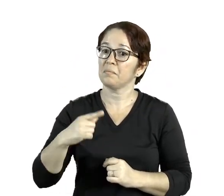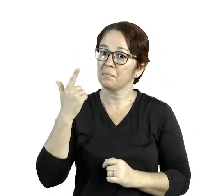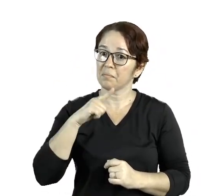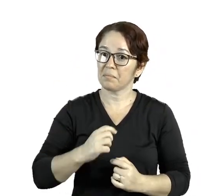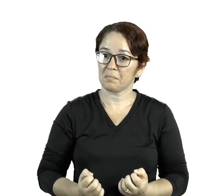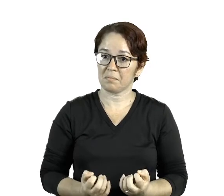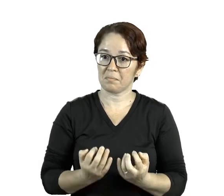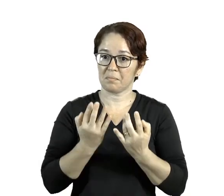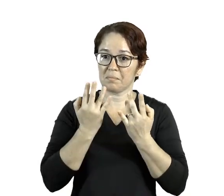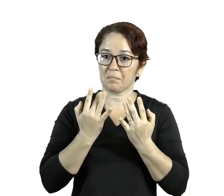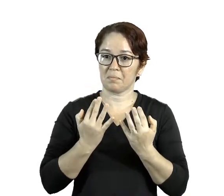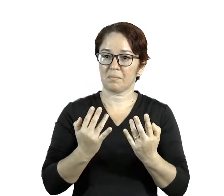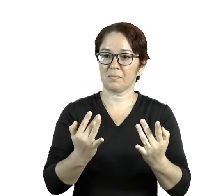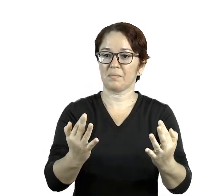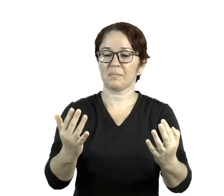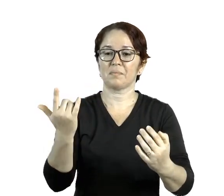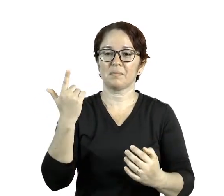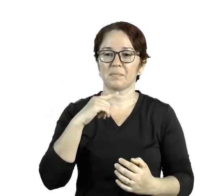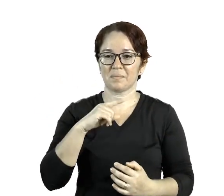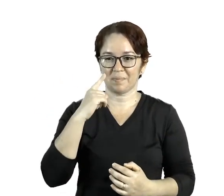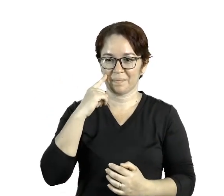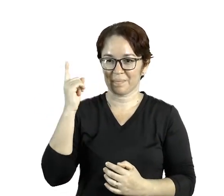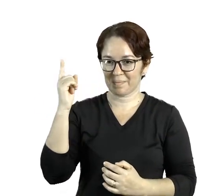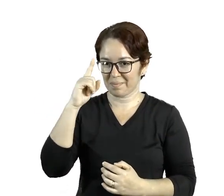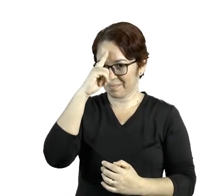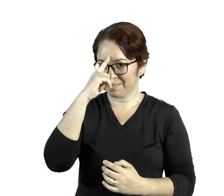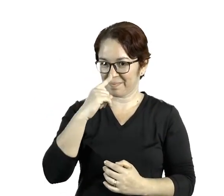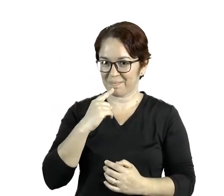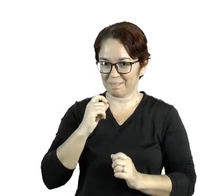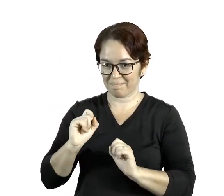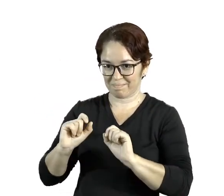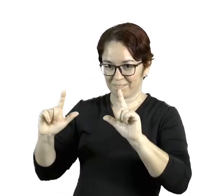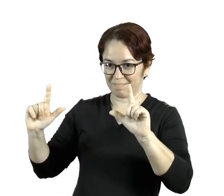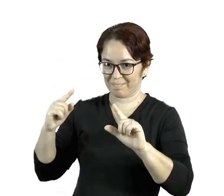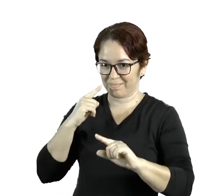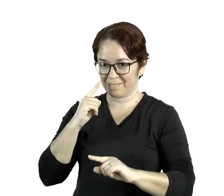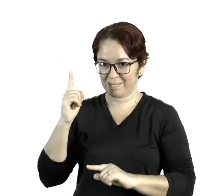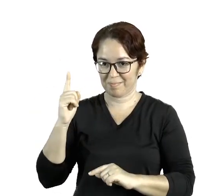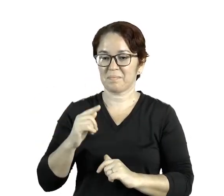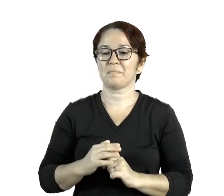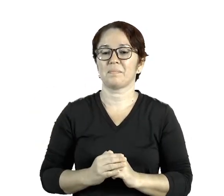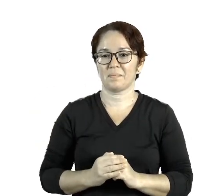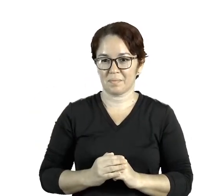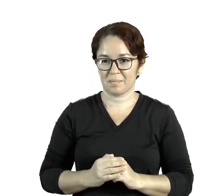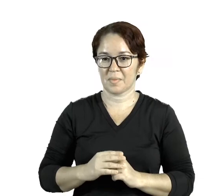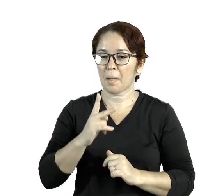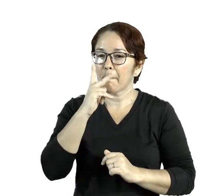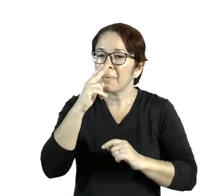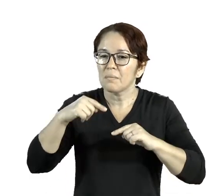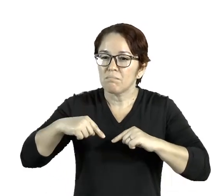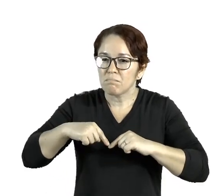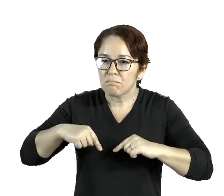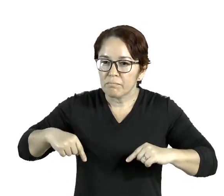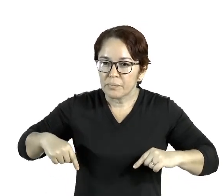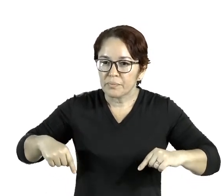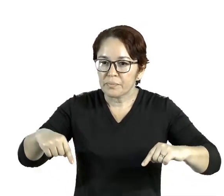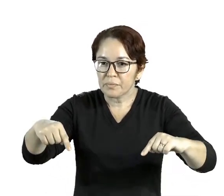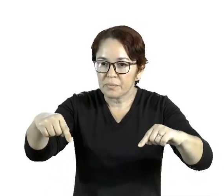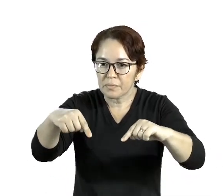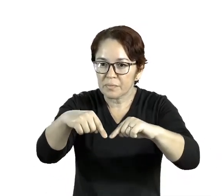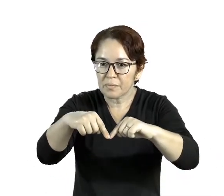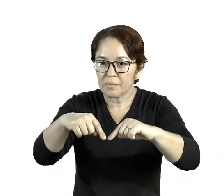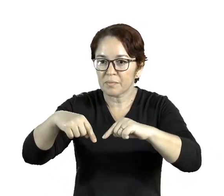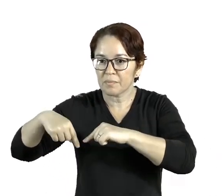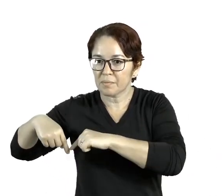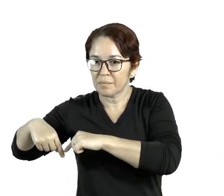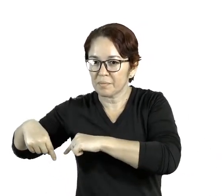Vocês podem conferir isso na imagem, tá? Então, nessas tinampas, eles desenvolviam a agricultura.